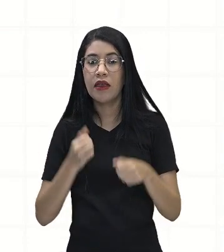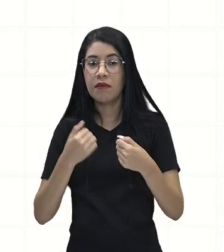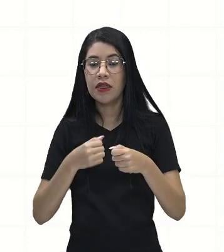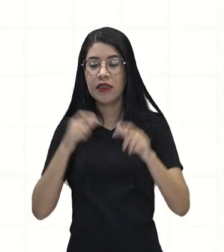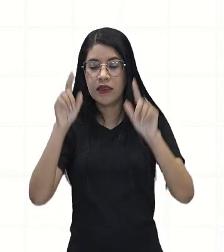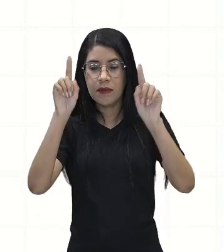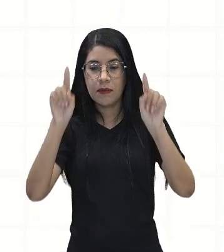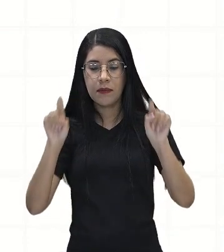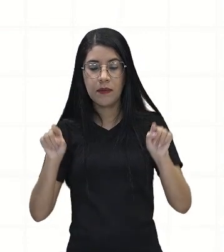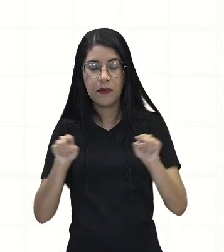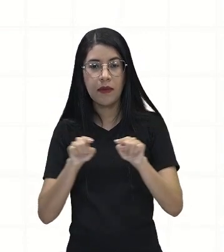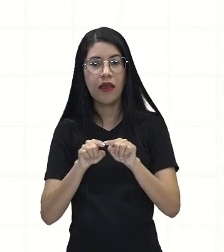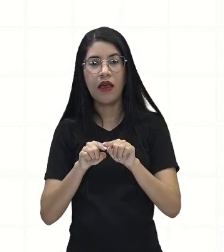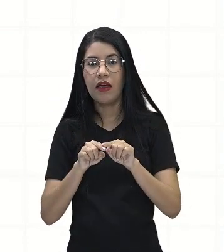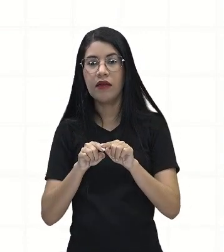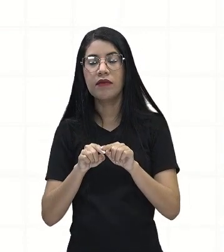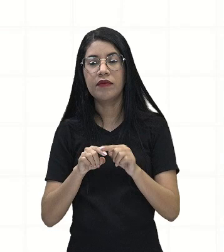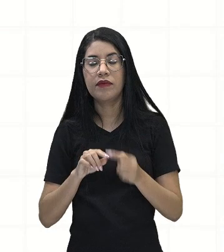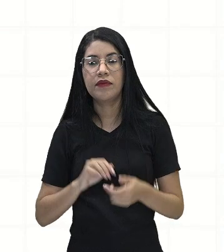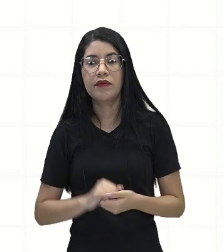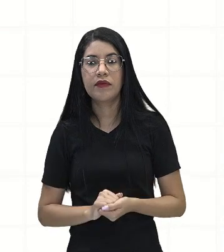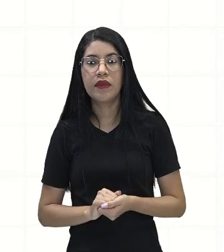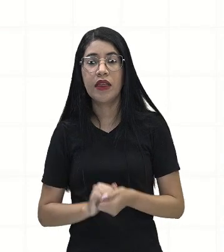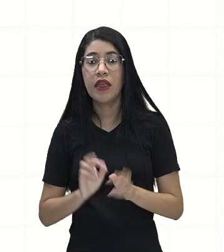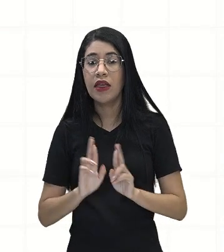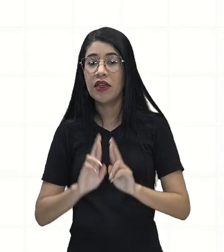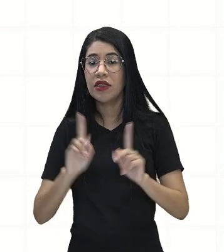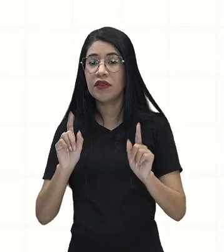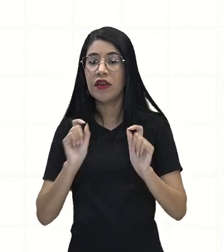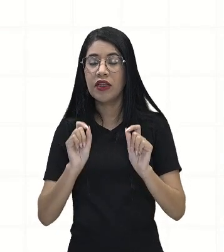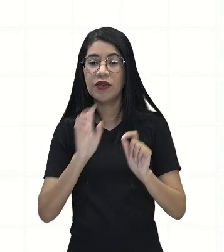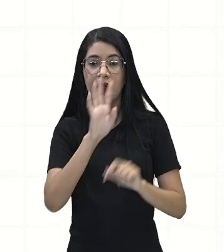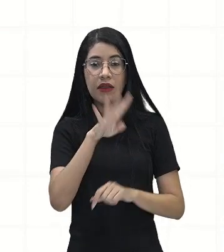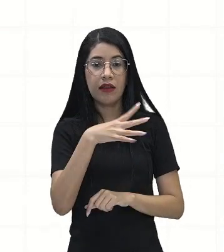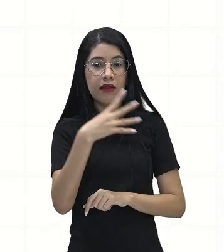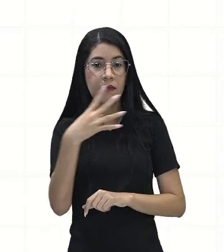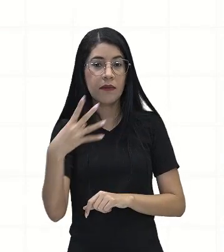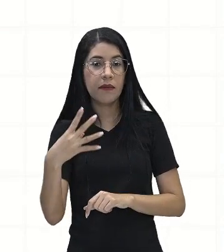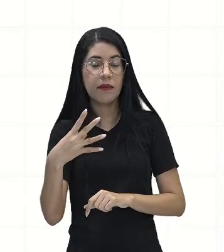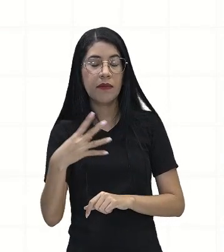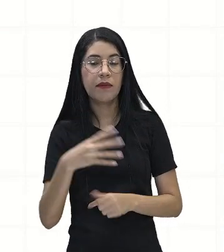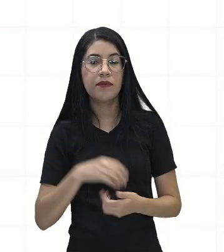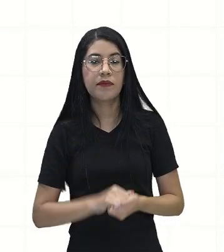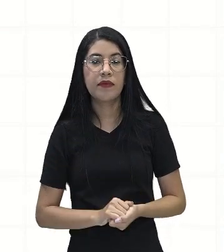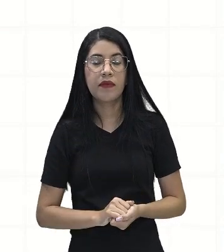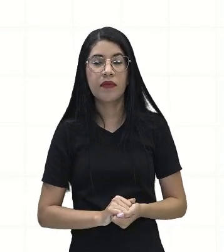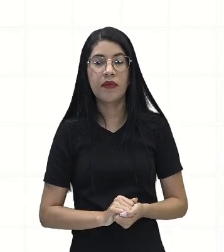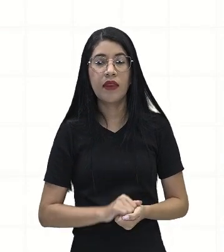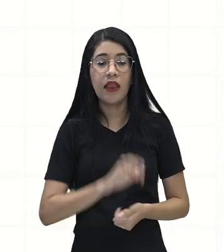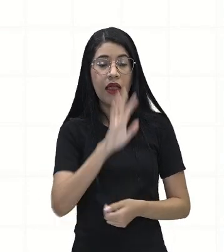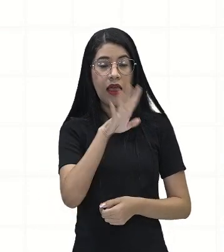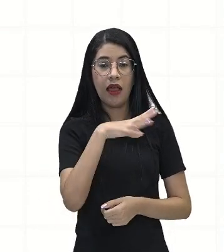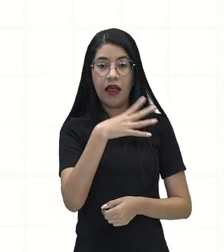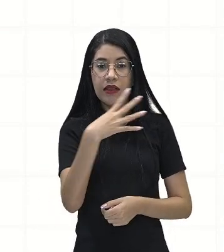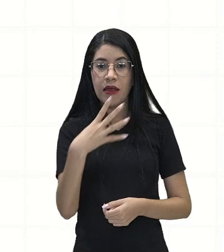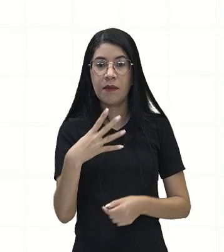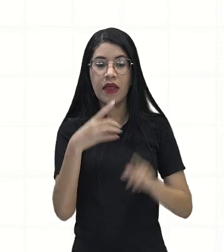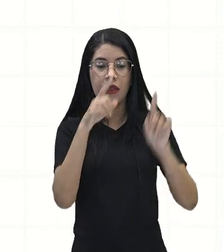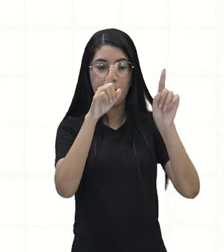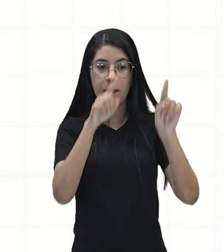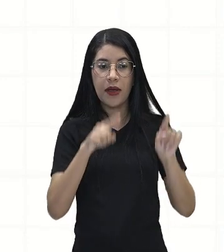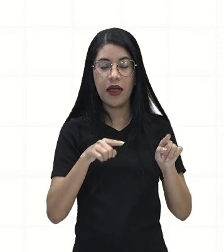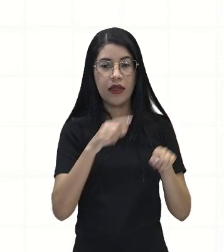suas extremidades fechadas, diferentes de uma tabela, né? A tabela, ela não tem as